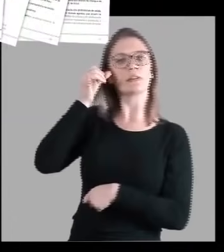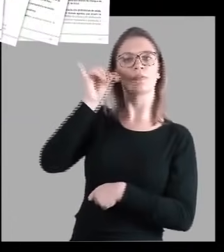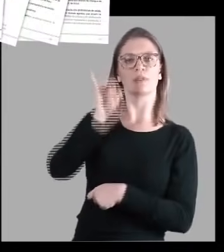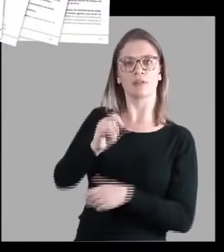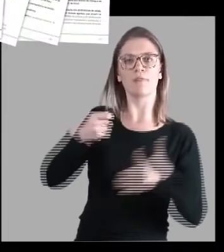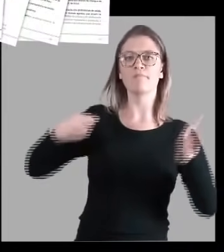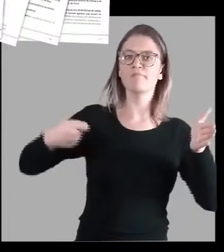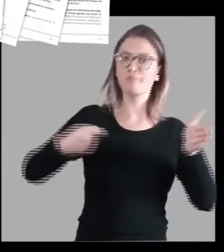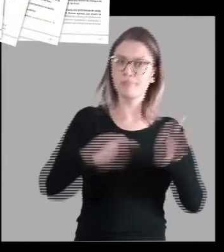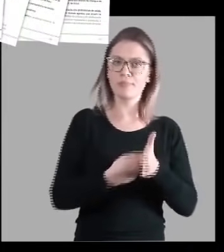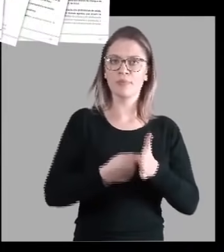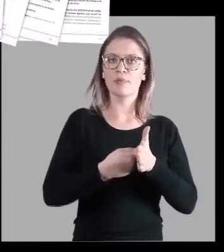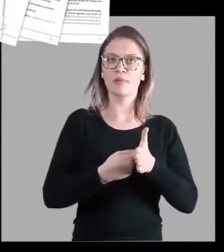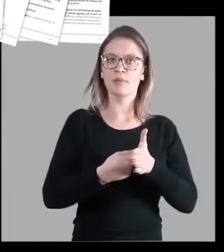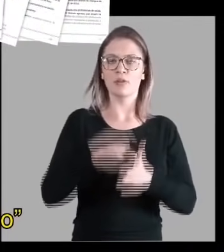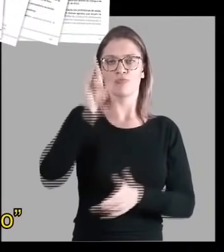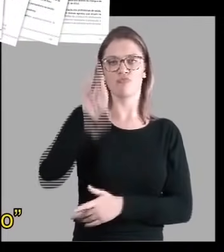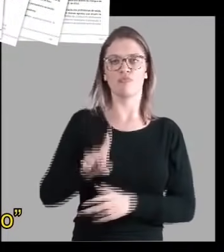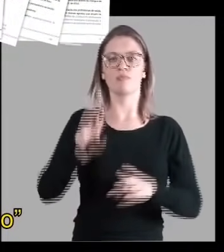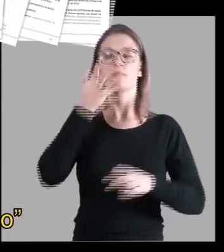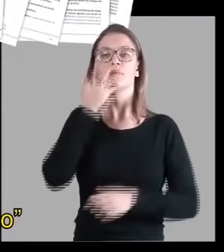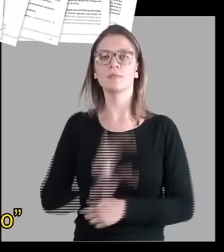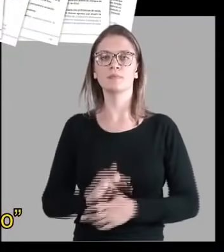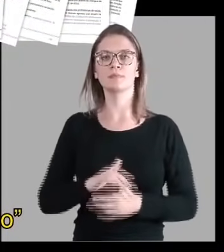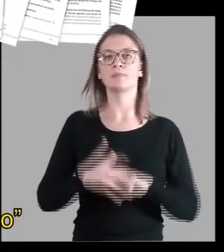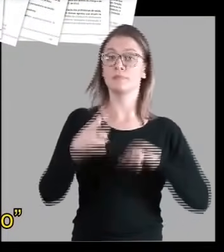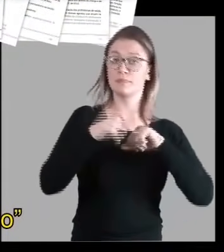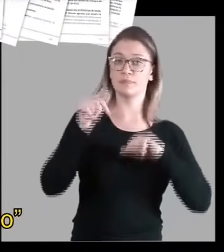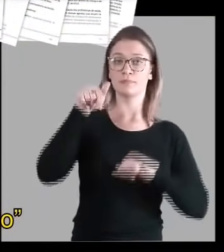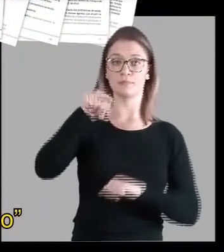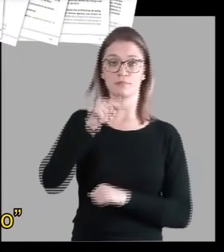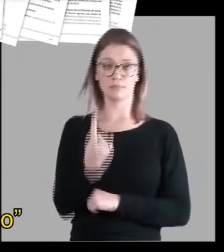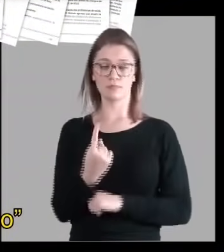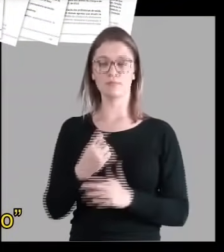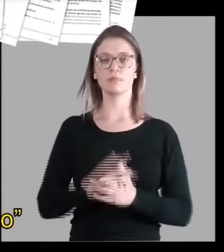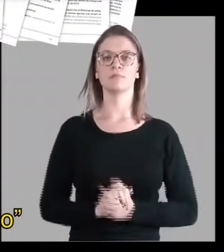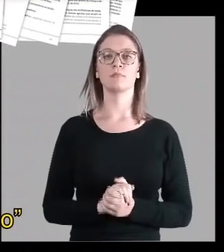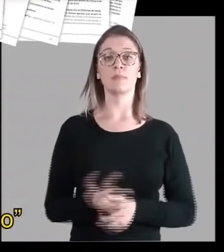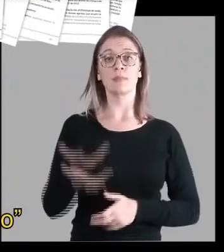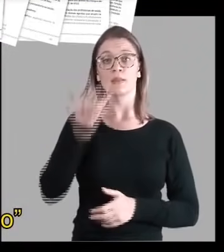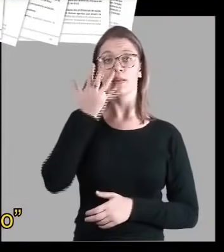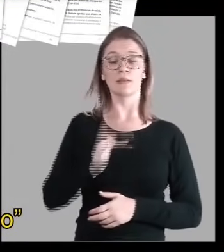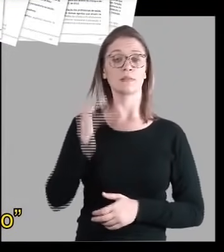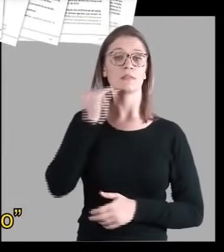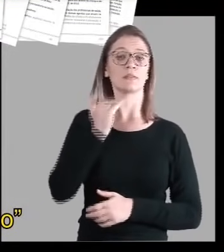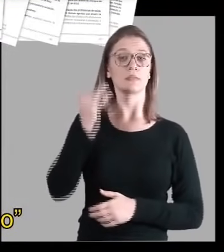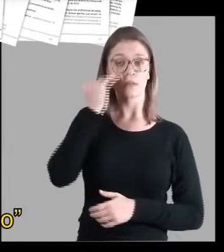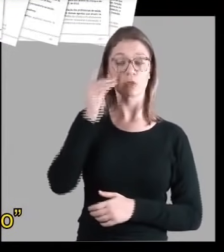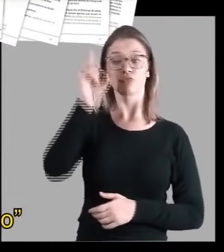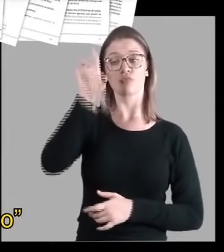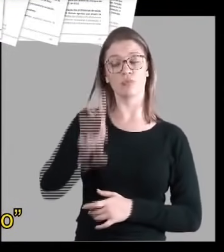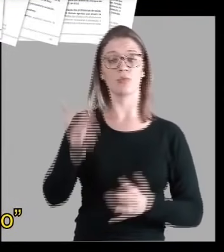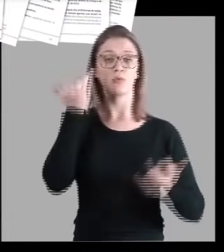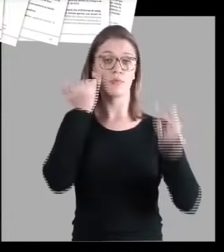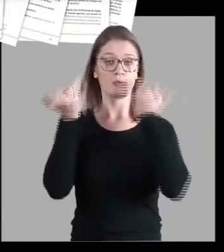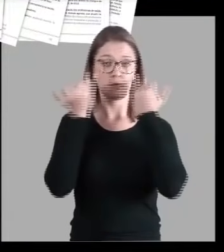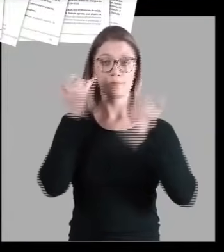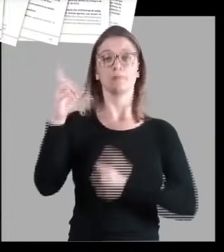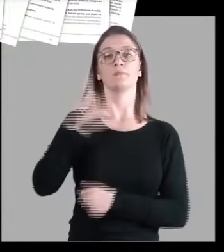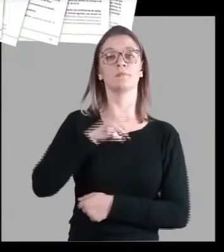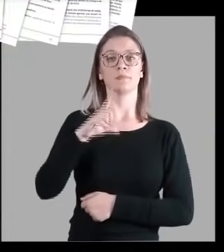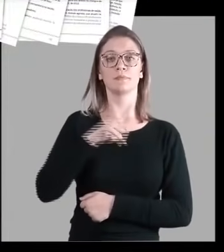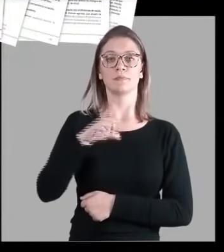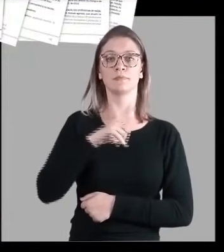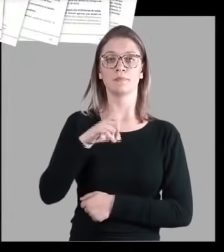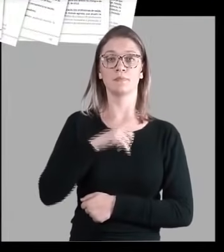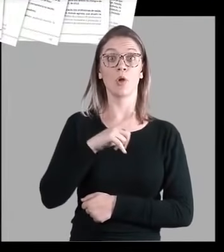ameaça ou violação dos direitos da criança. Artigo 71. A criança e o adolescente têm direito à informação, e aqui olha